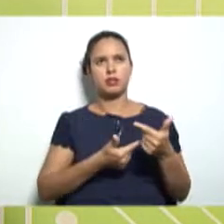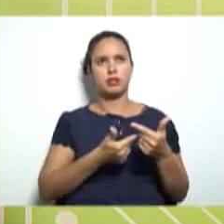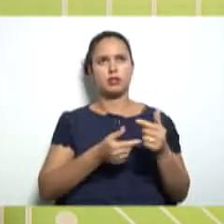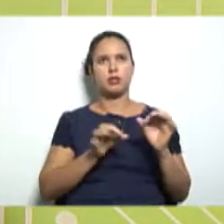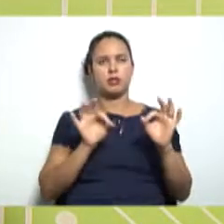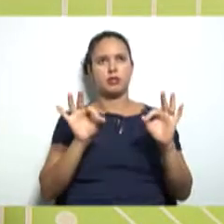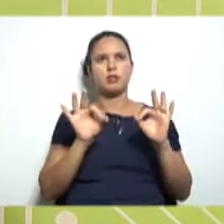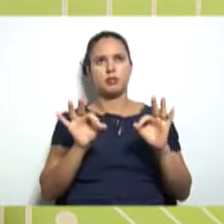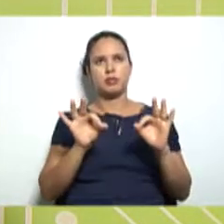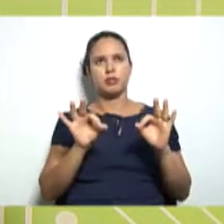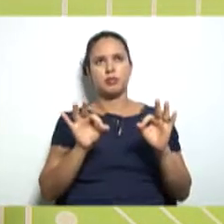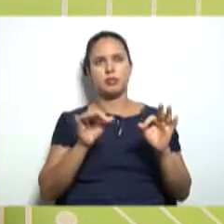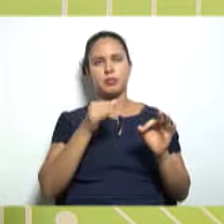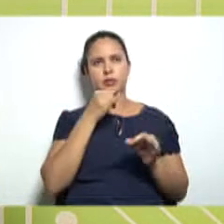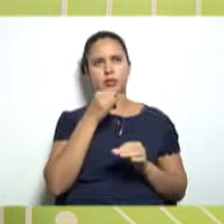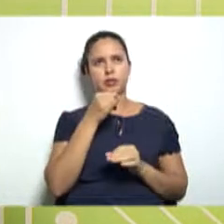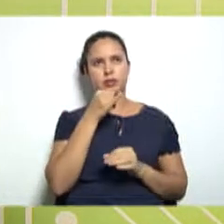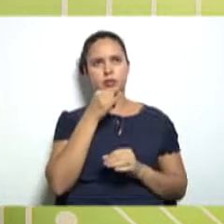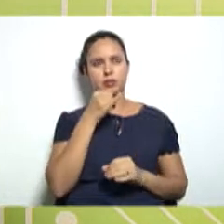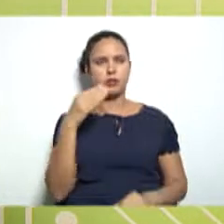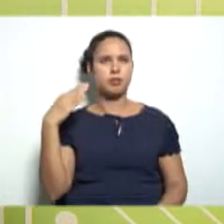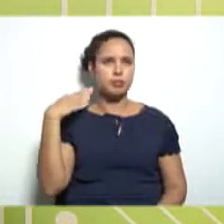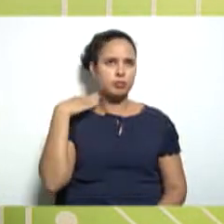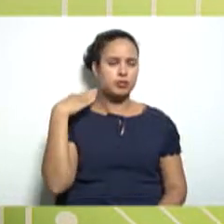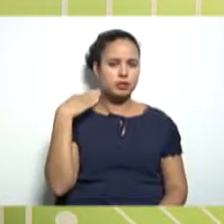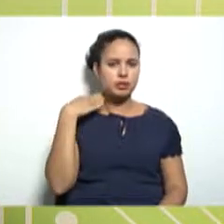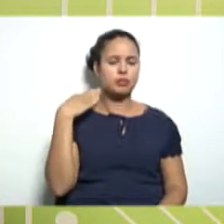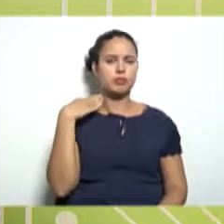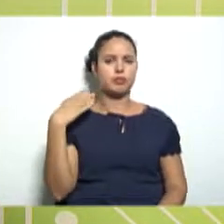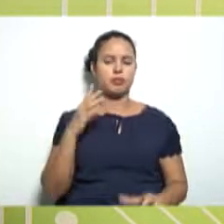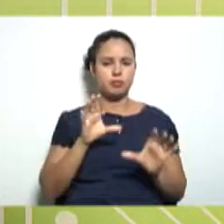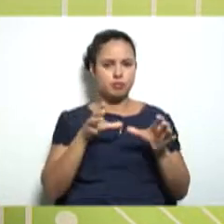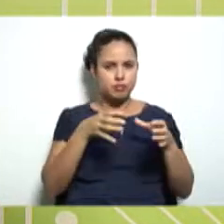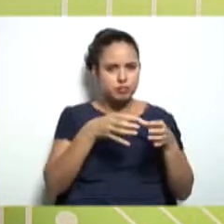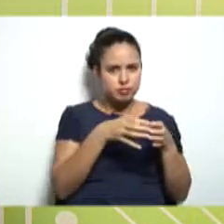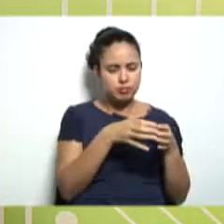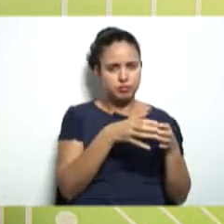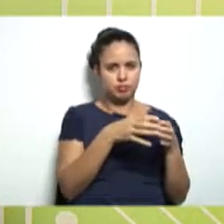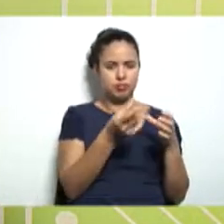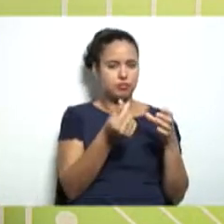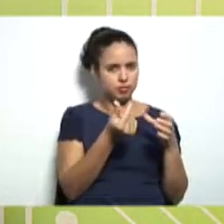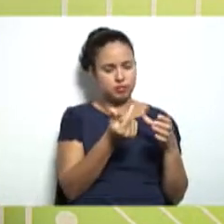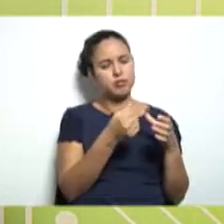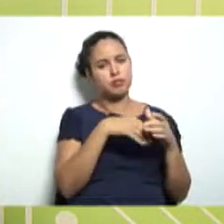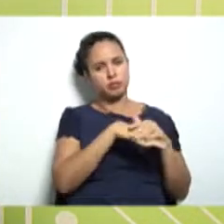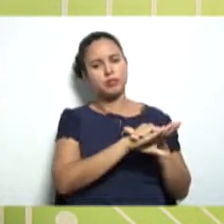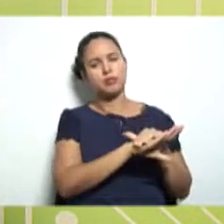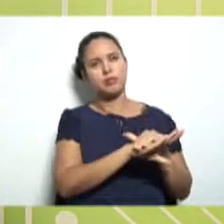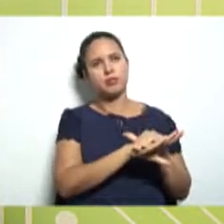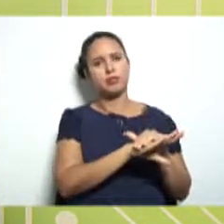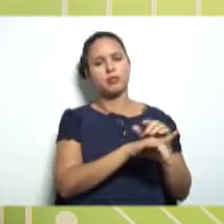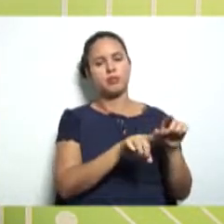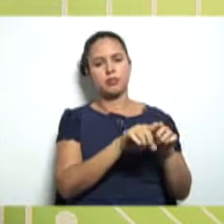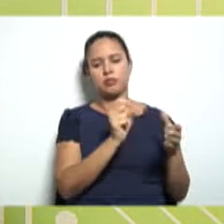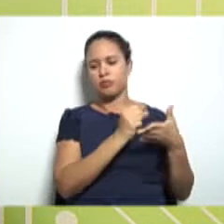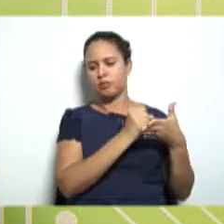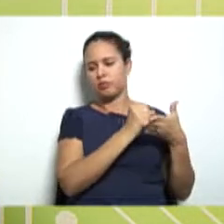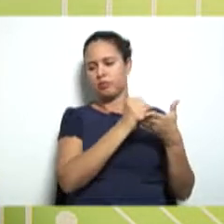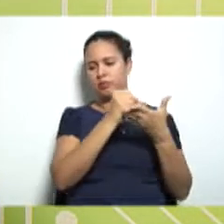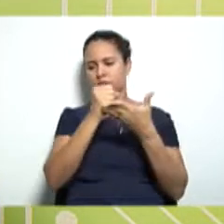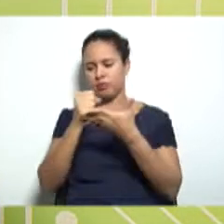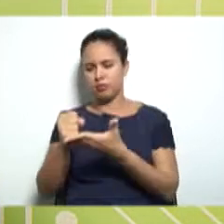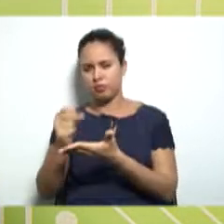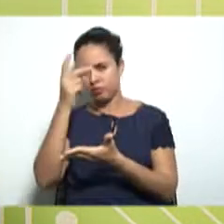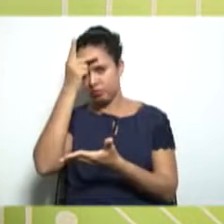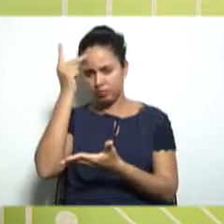por exemplo, ele vai fazer esse papel de unir a poupança de um lado e disponibilizar essa poupança para quem quer tomar crédito. Muitas vezes quem